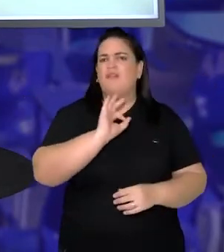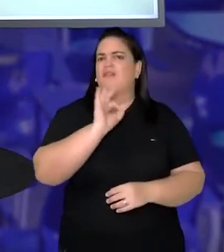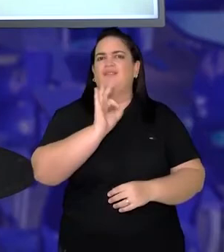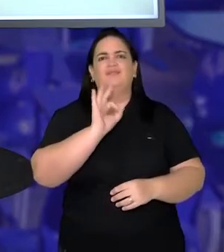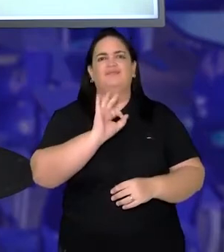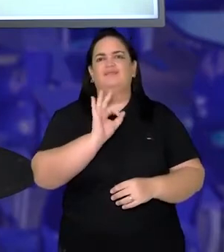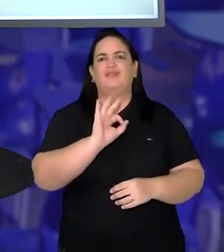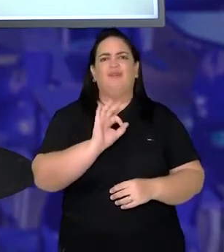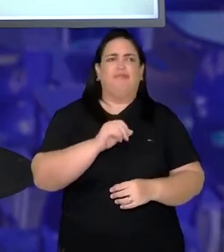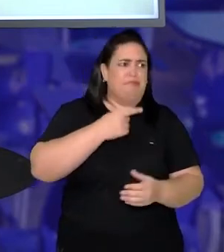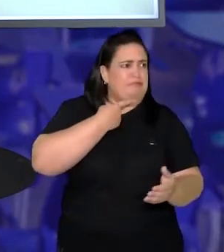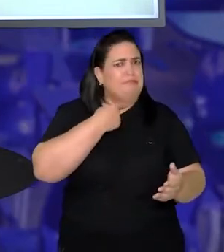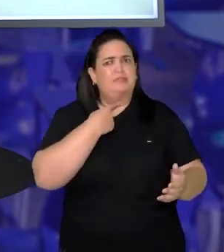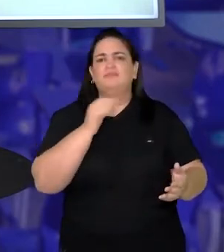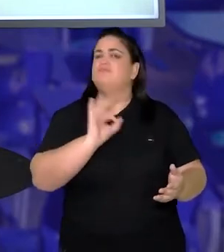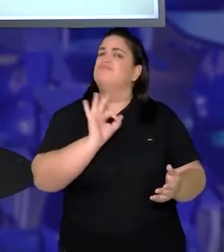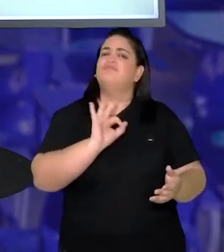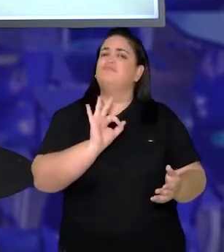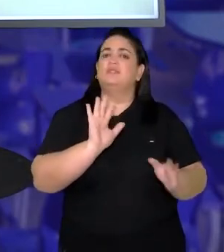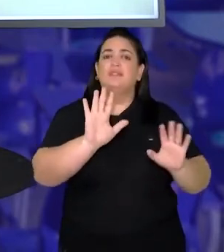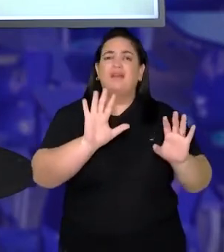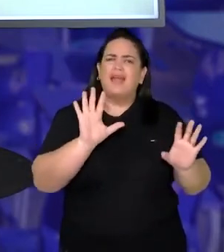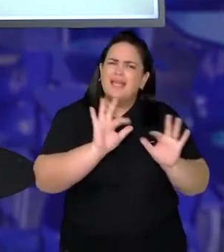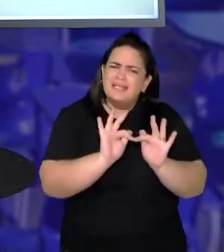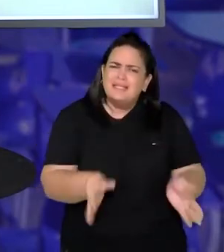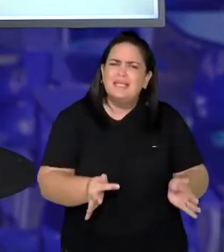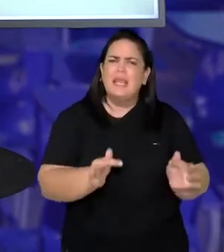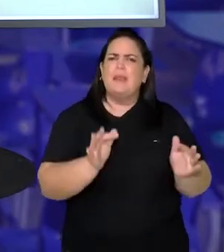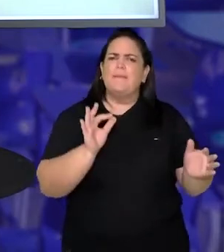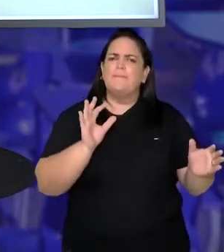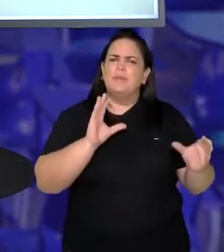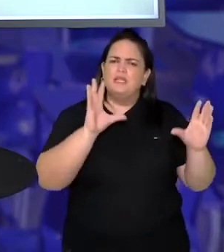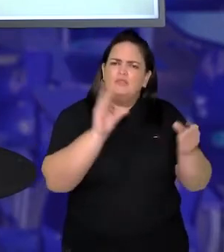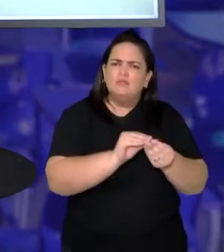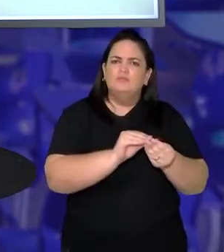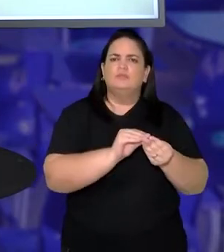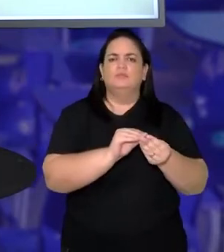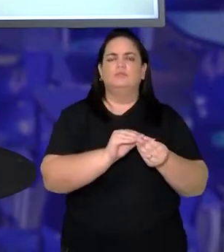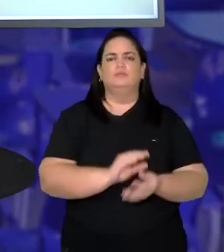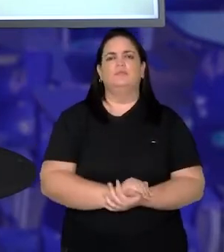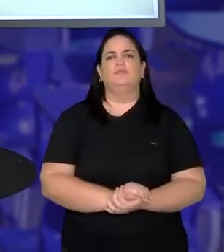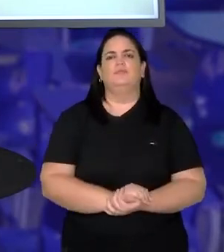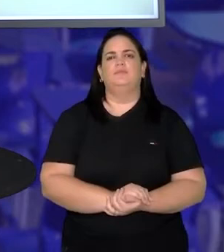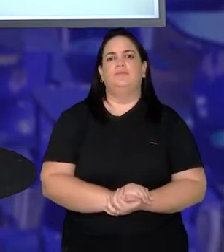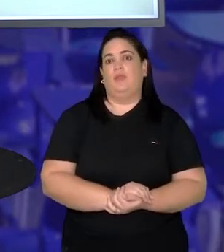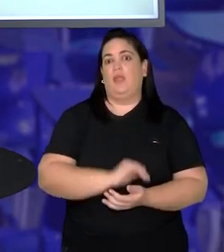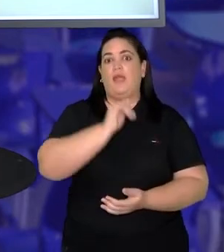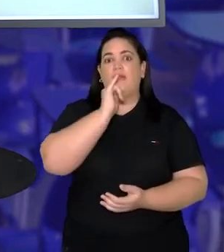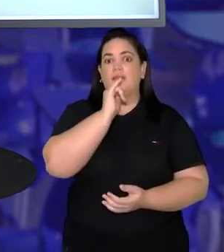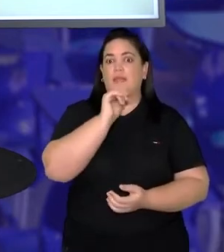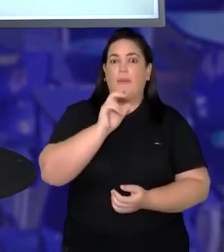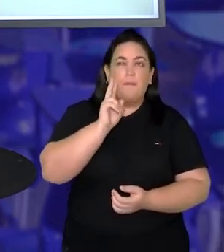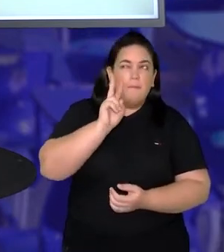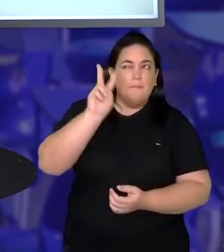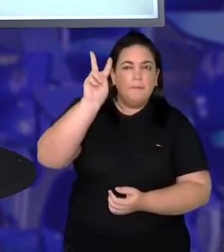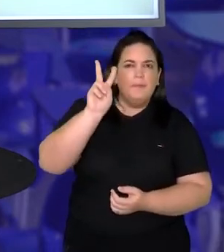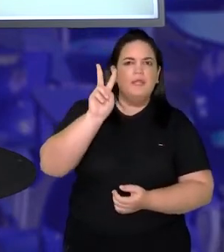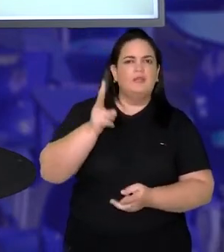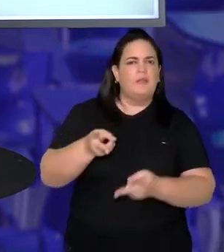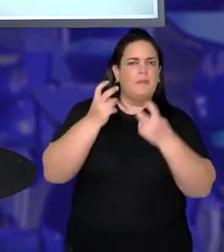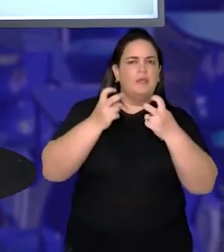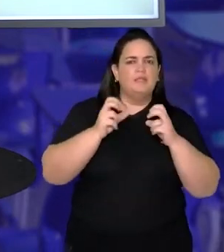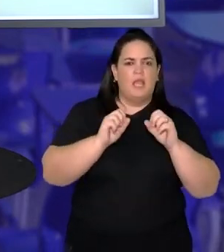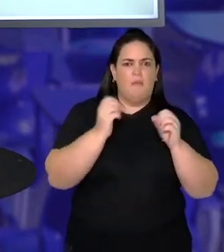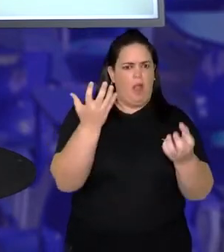foca muito, não gera tanto desejo. Então, quanto mais simples, melhor. Percebam que o primeiro destaque é: o lixo é seu, então